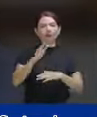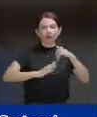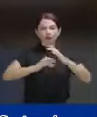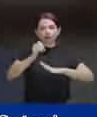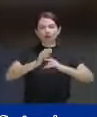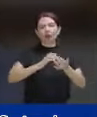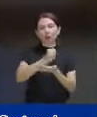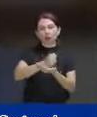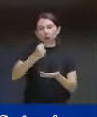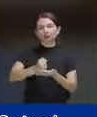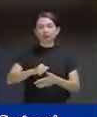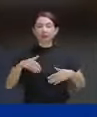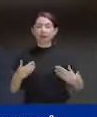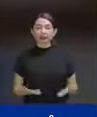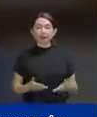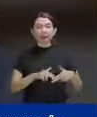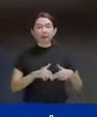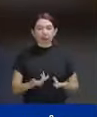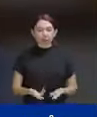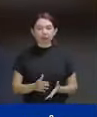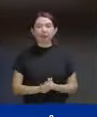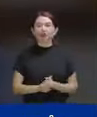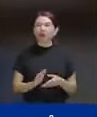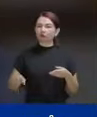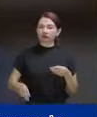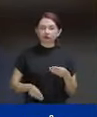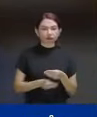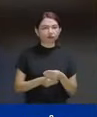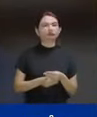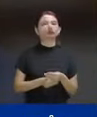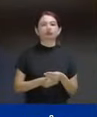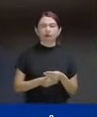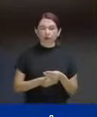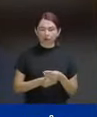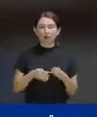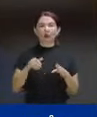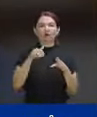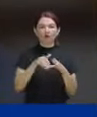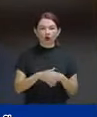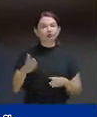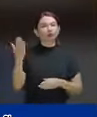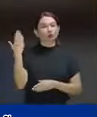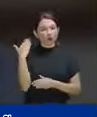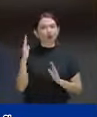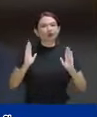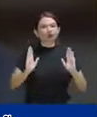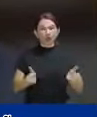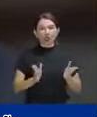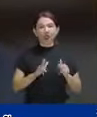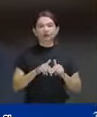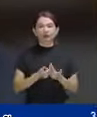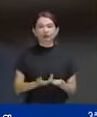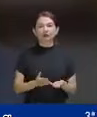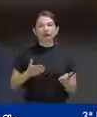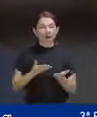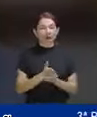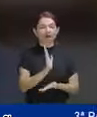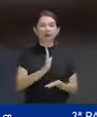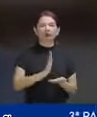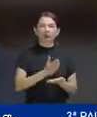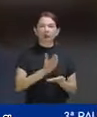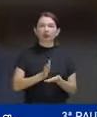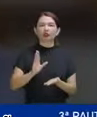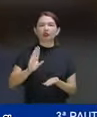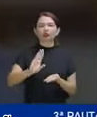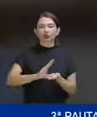profissional contratado. Então, ante o exposto, eu reitero todos os termos do voto anteriormente prolatado e mantenho a aprovação com ressalva